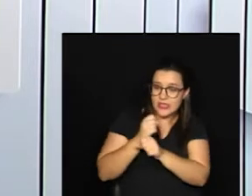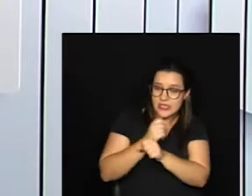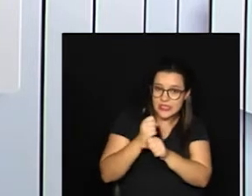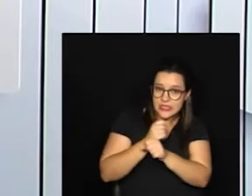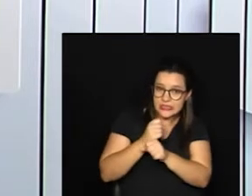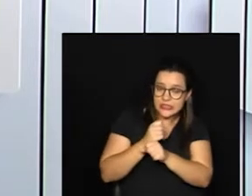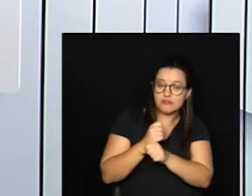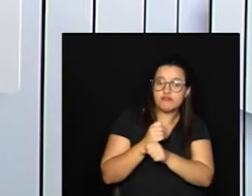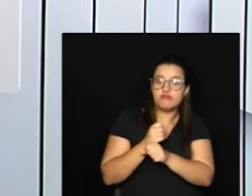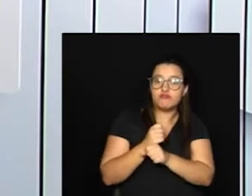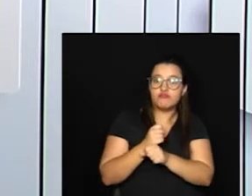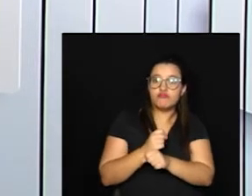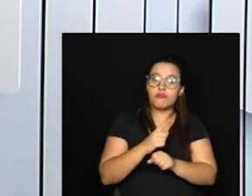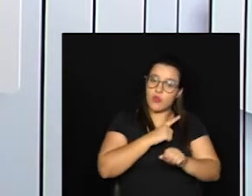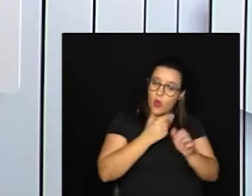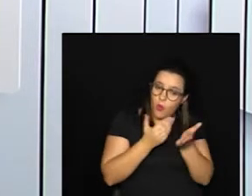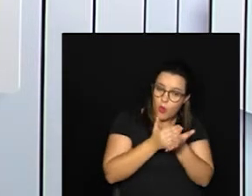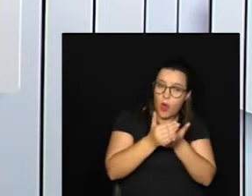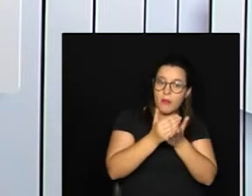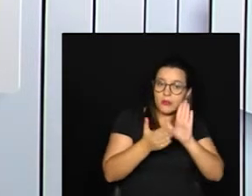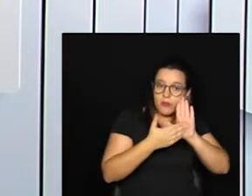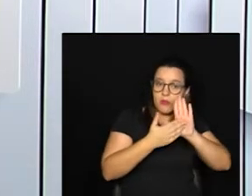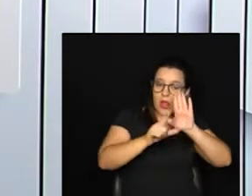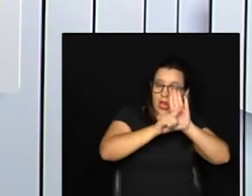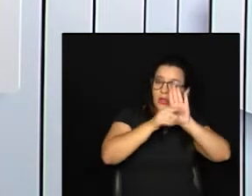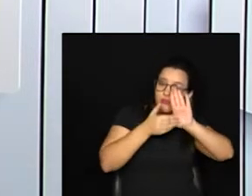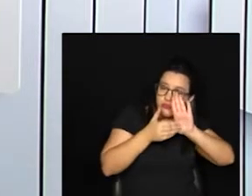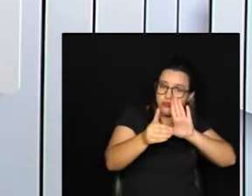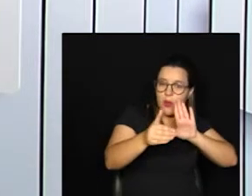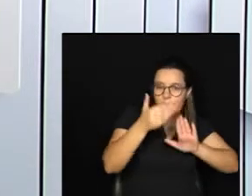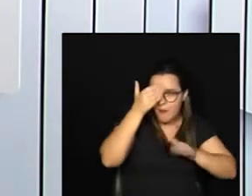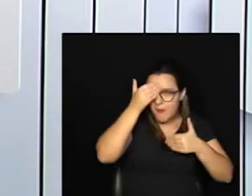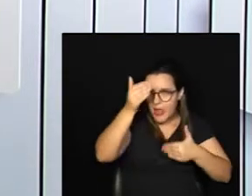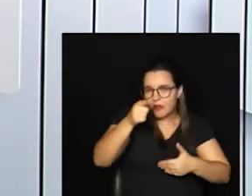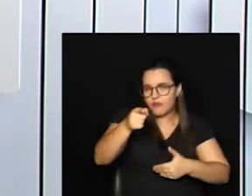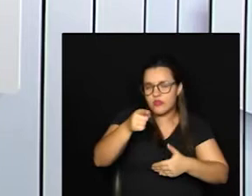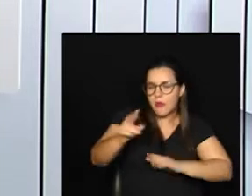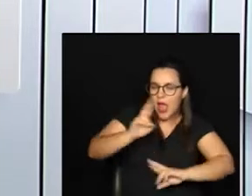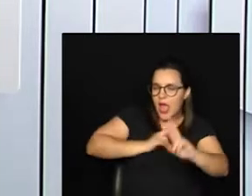2 anos sendo cumprida. Agradeço muito a sua participação e